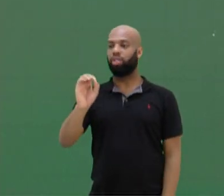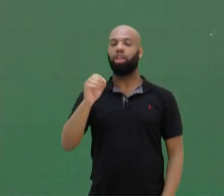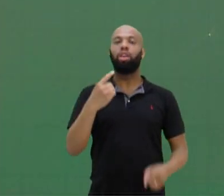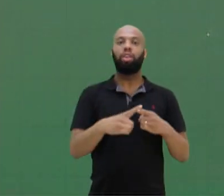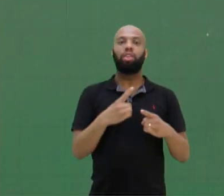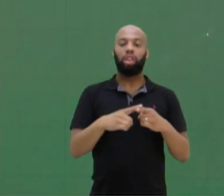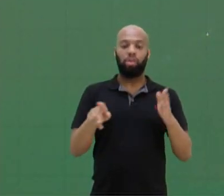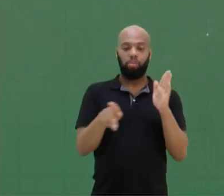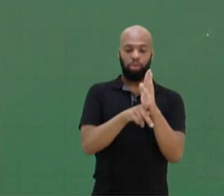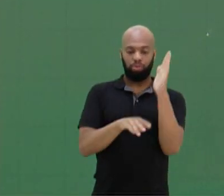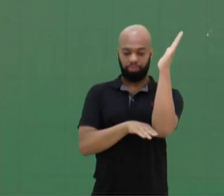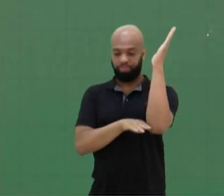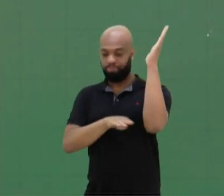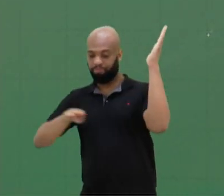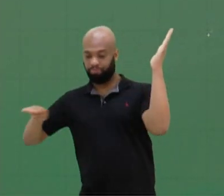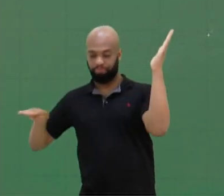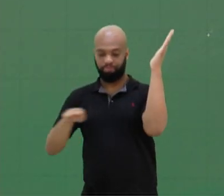tudo de novo para lembrar, hein?